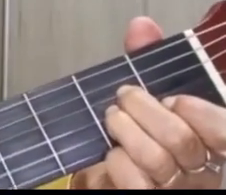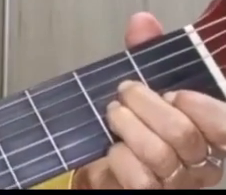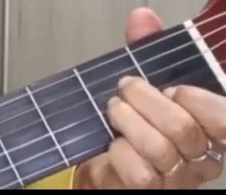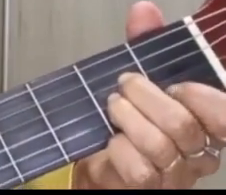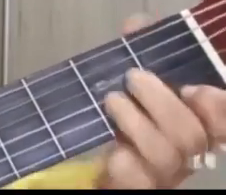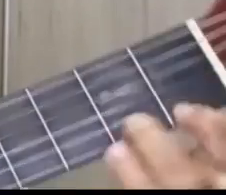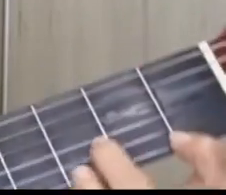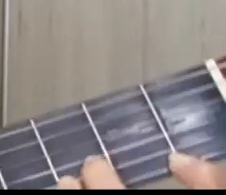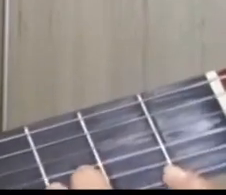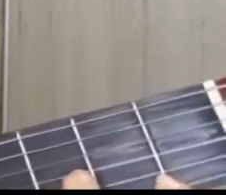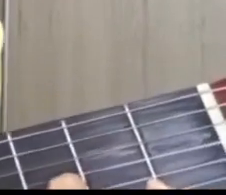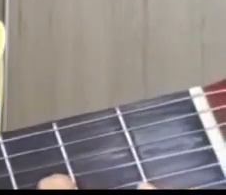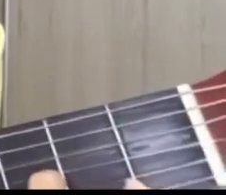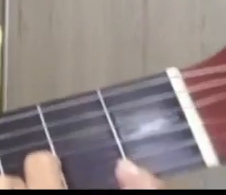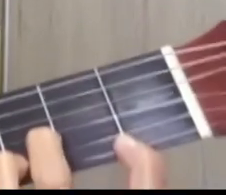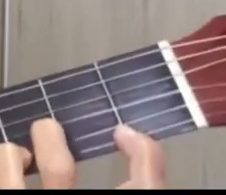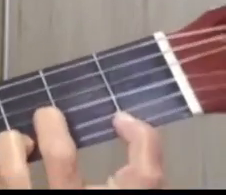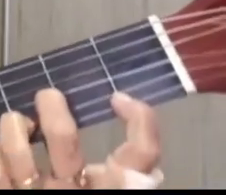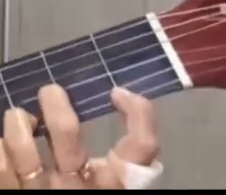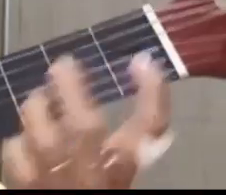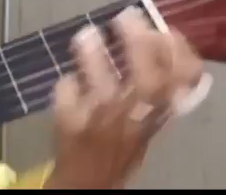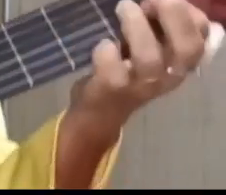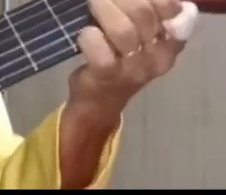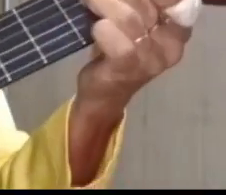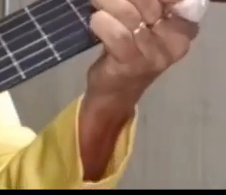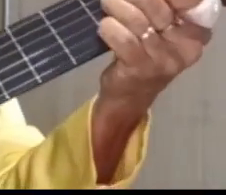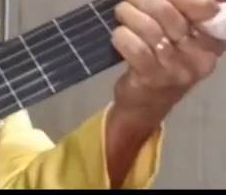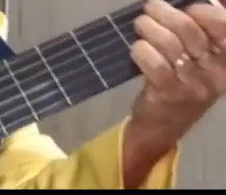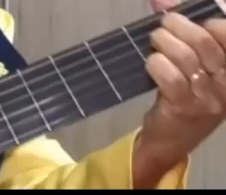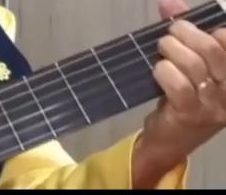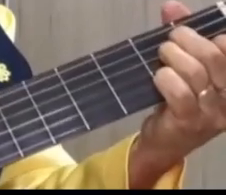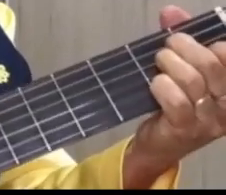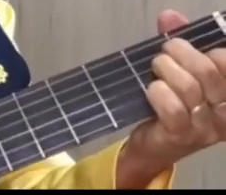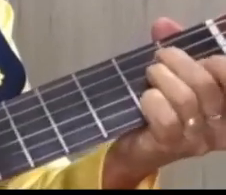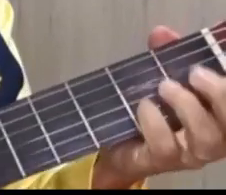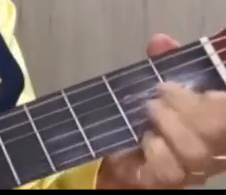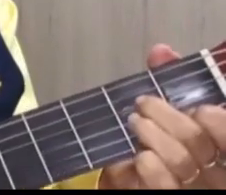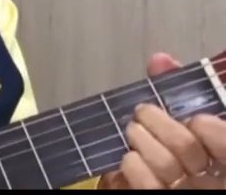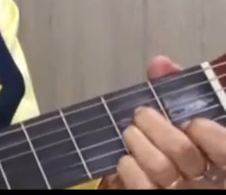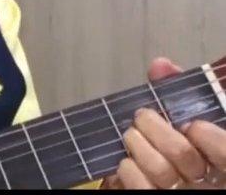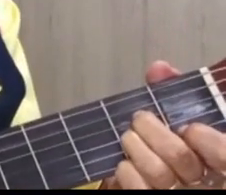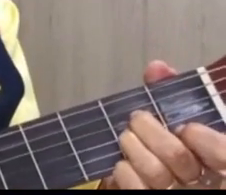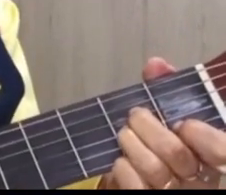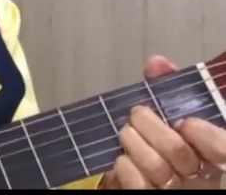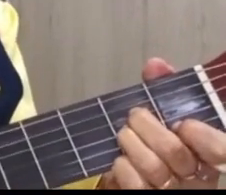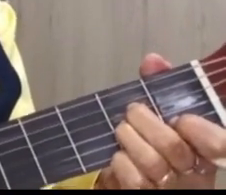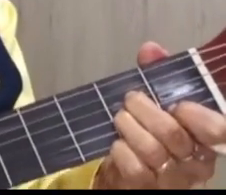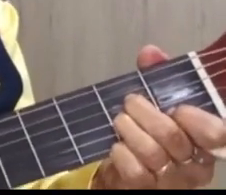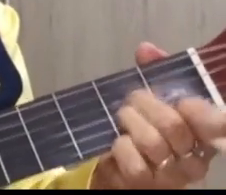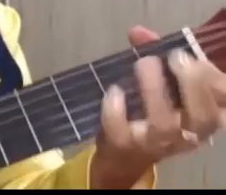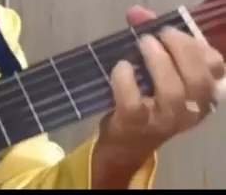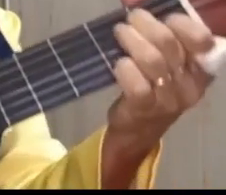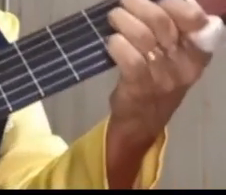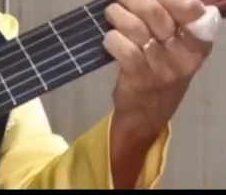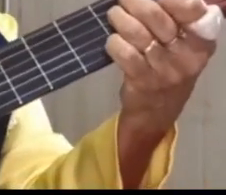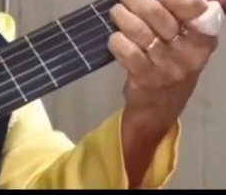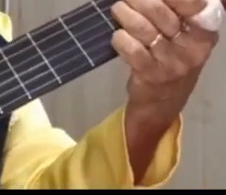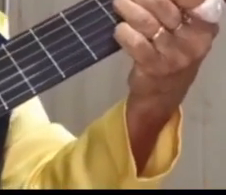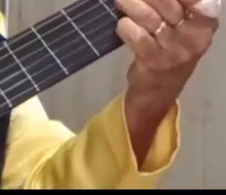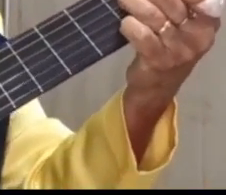Ela vinha de mansinho para o sertão molhar. Tuiu,